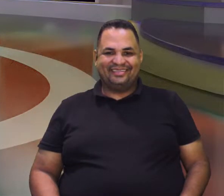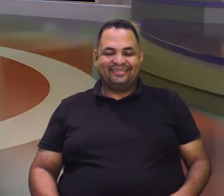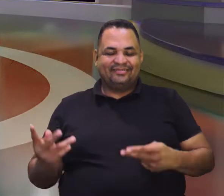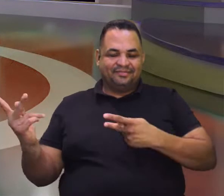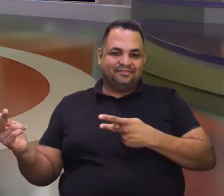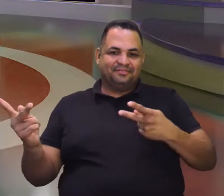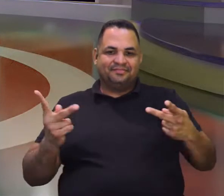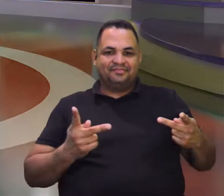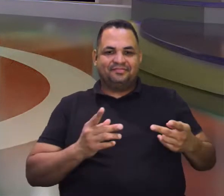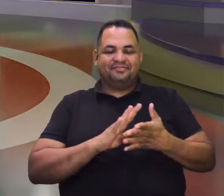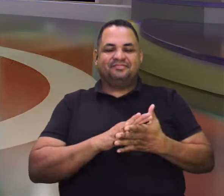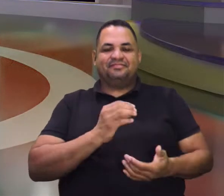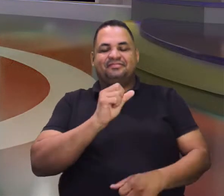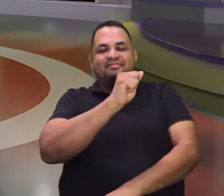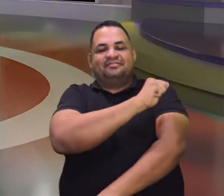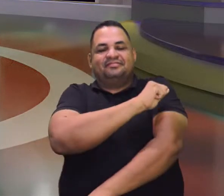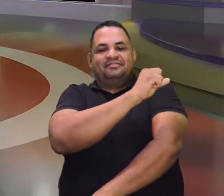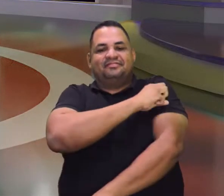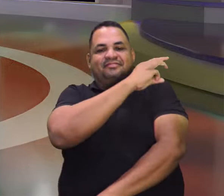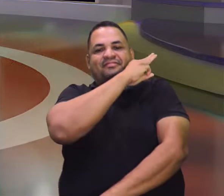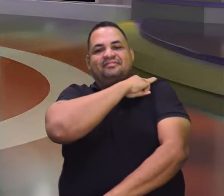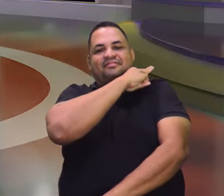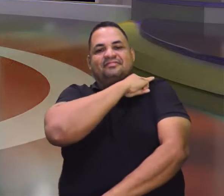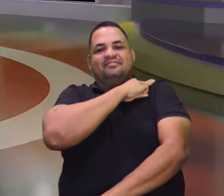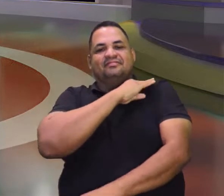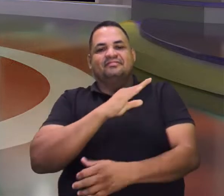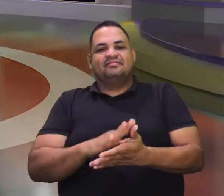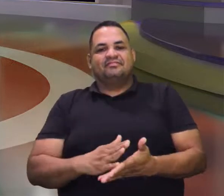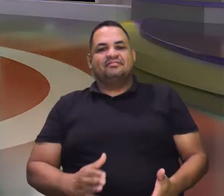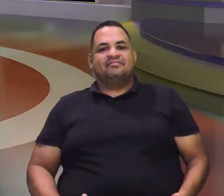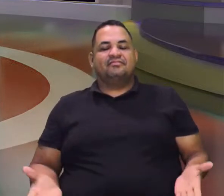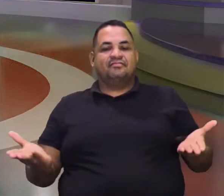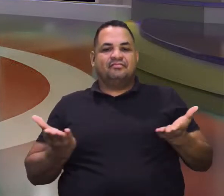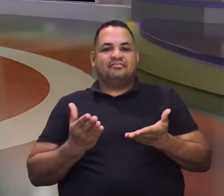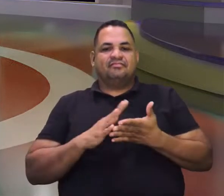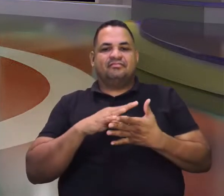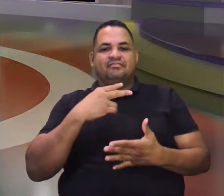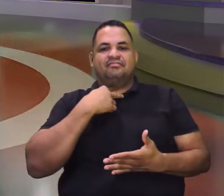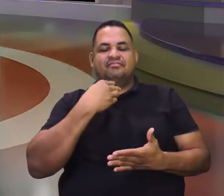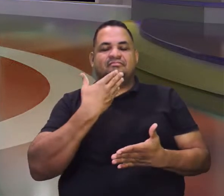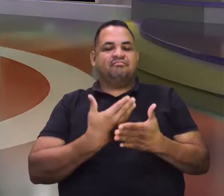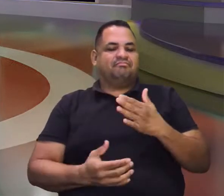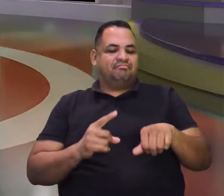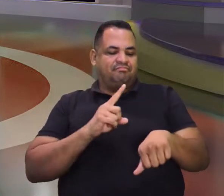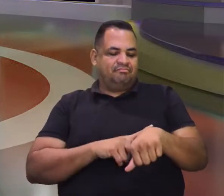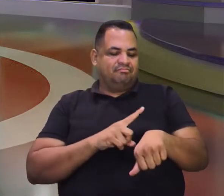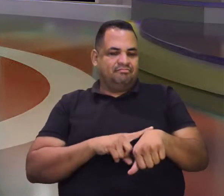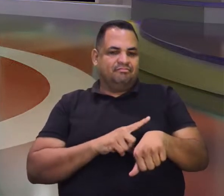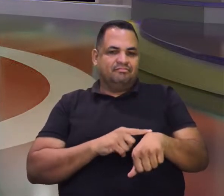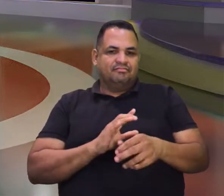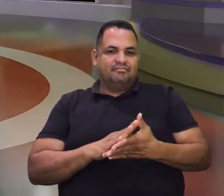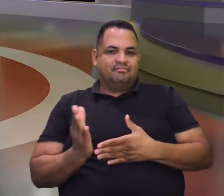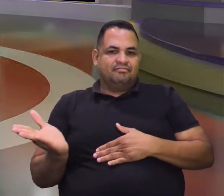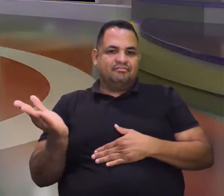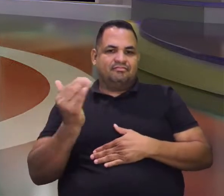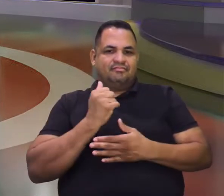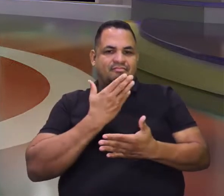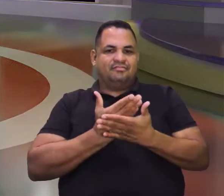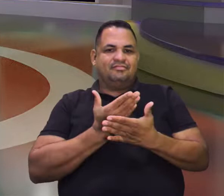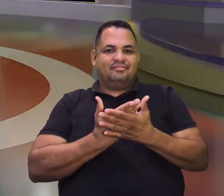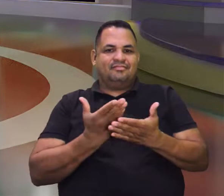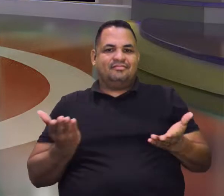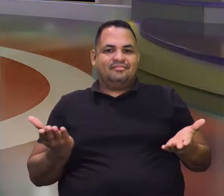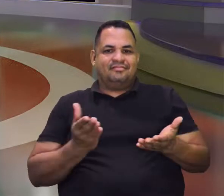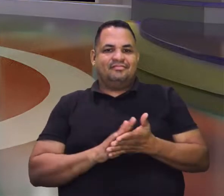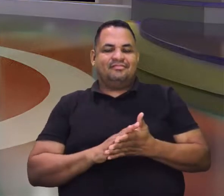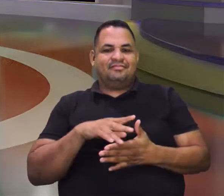ano, sejam bem-vindos, alunos do terceiro ano. Olha, hoje a gente não pode perder muito tempo, então já vamos lá para a nossa aula, que a